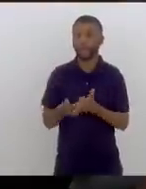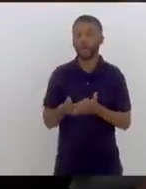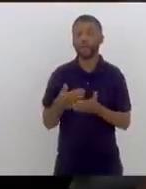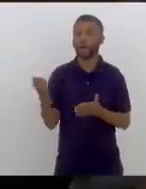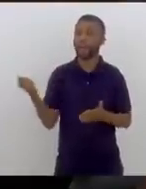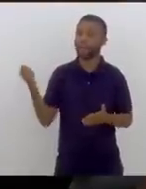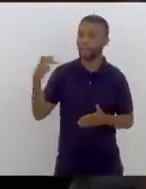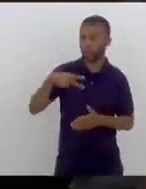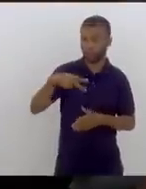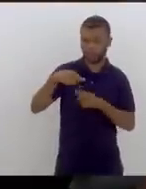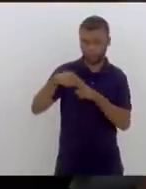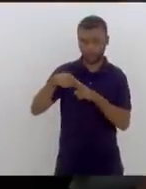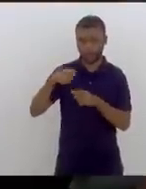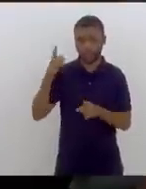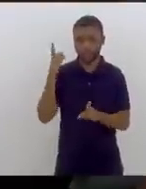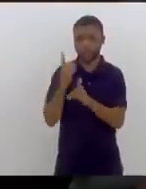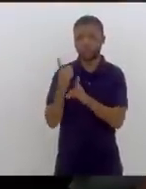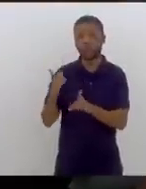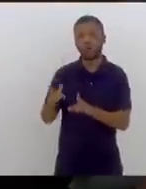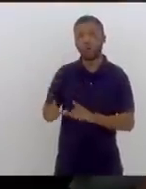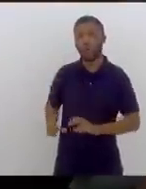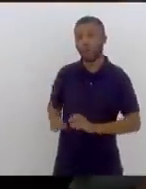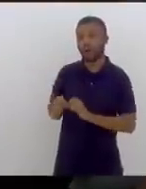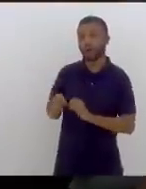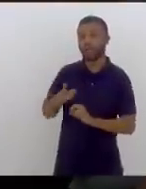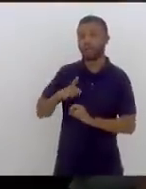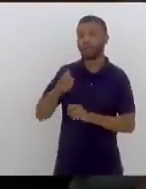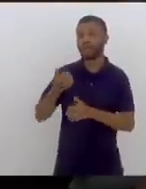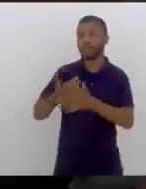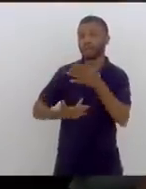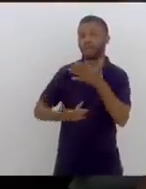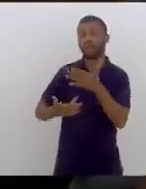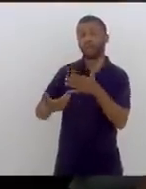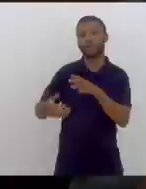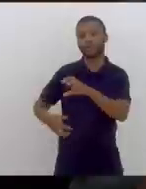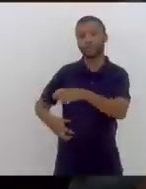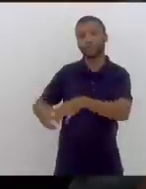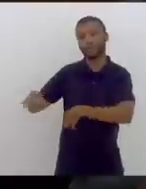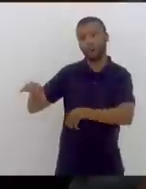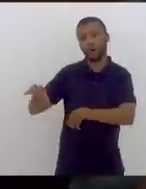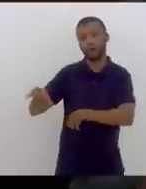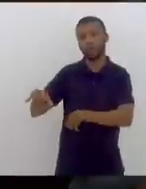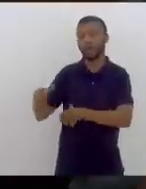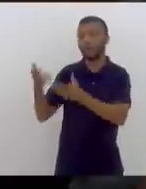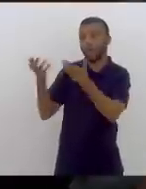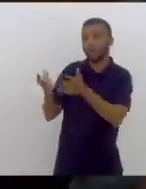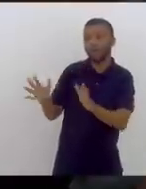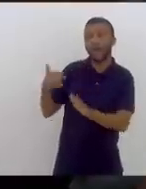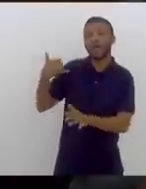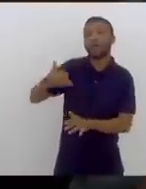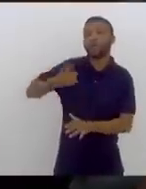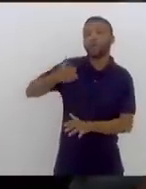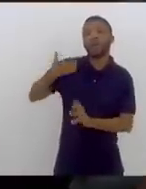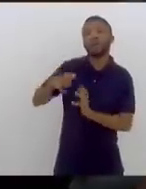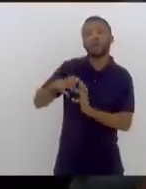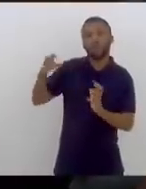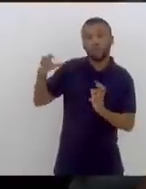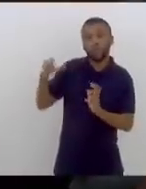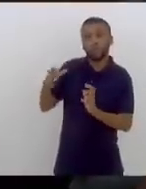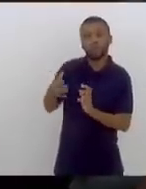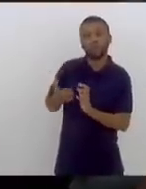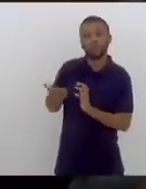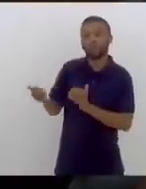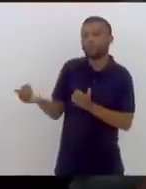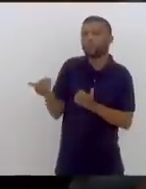inatividade ao passar para inatividade sobre um câncer de fígado entrou na fila do transplante receber um fígado falou não quero já tô de idade deixa para um